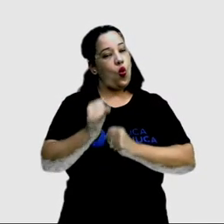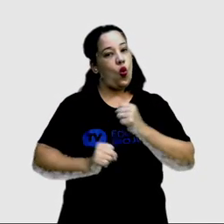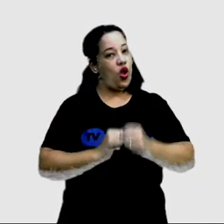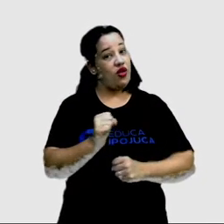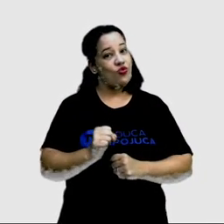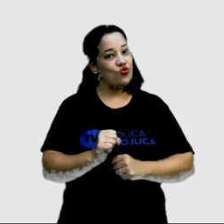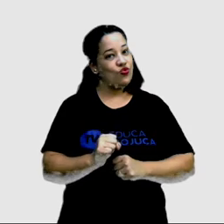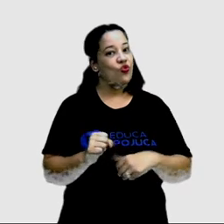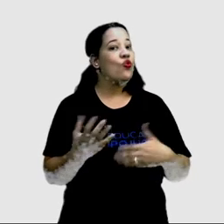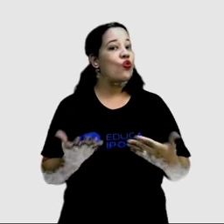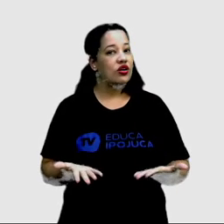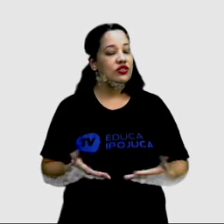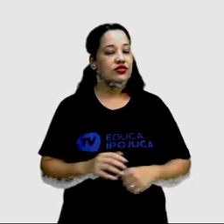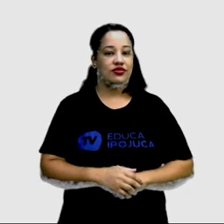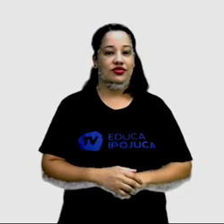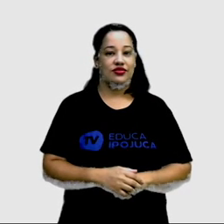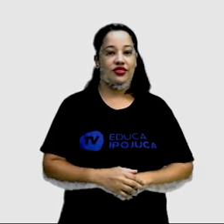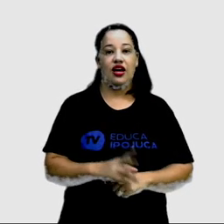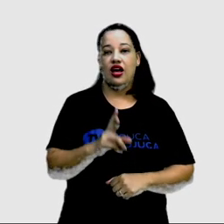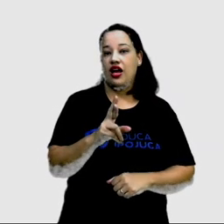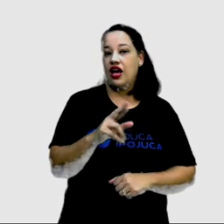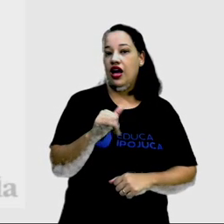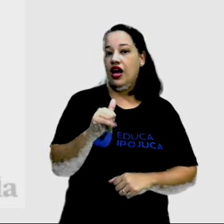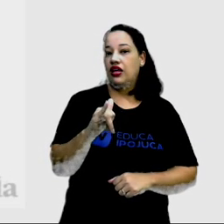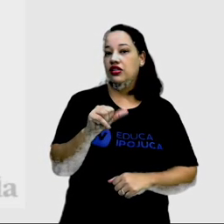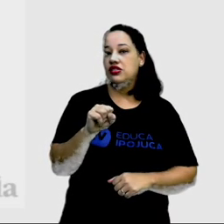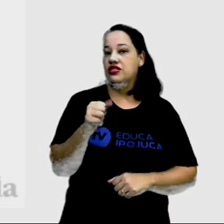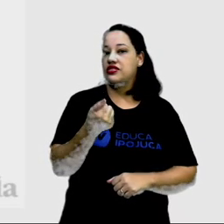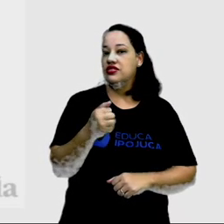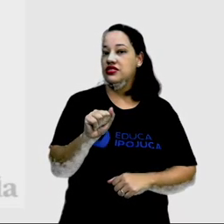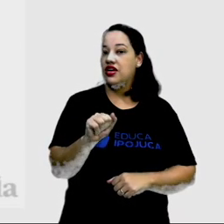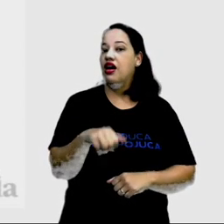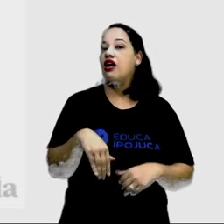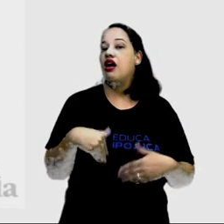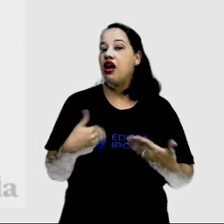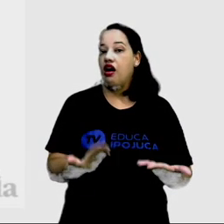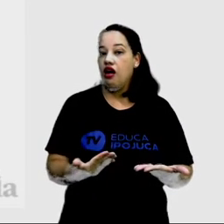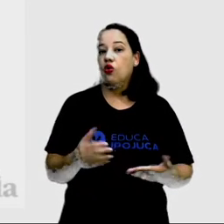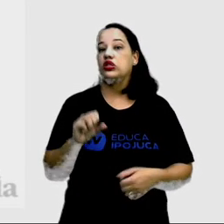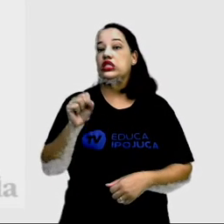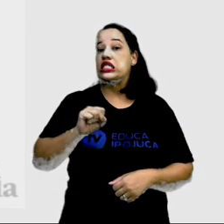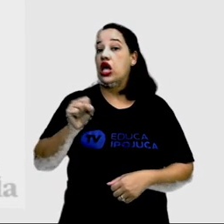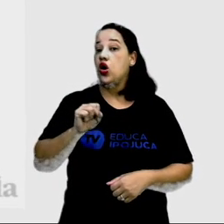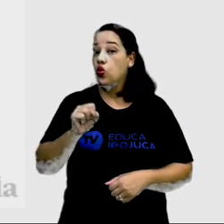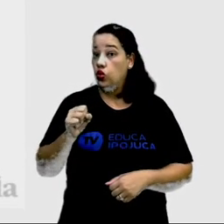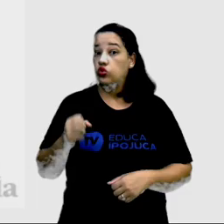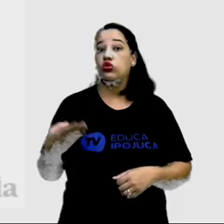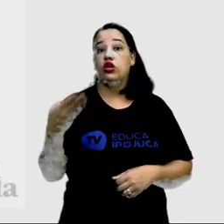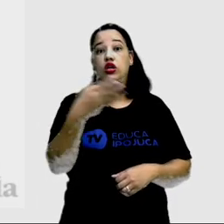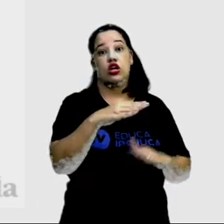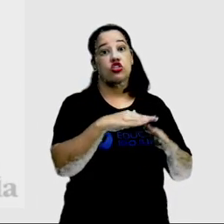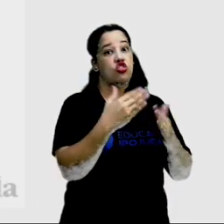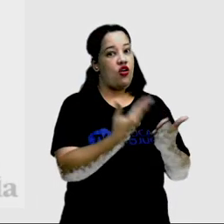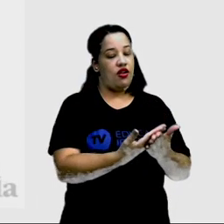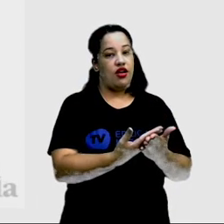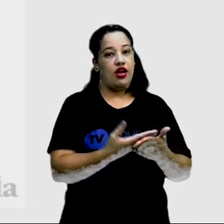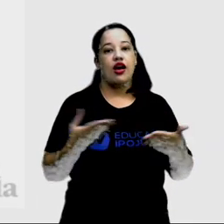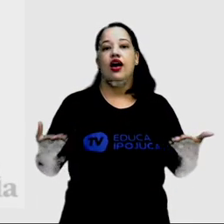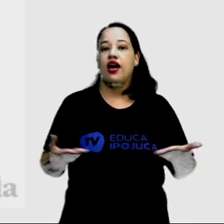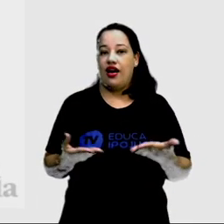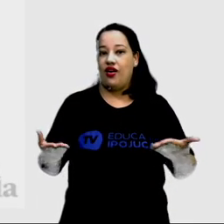quantos segundos Raíssa chegou à escola? Voltando aqui, vocês vão ter como agora fotografar